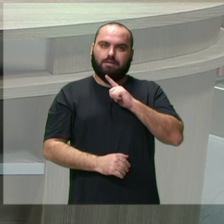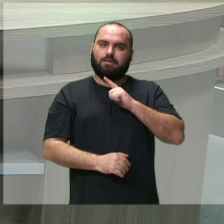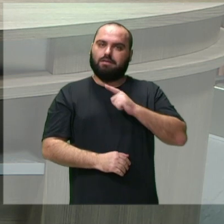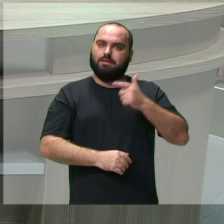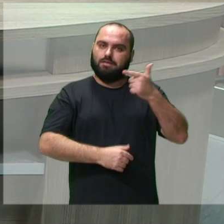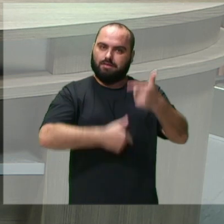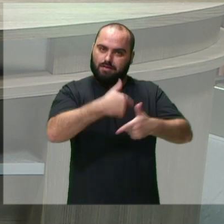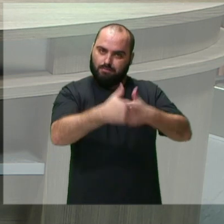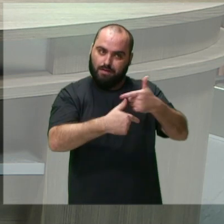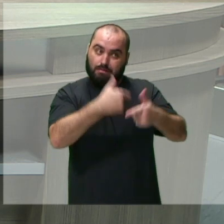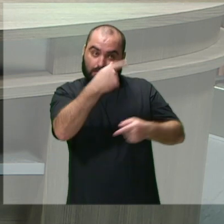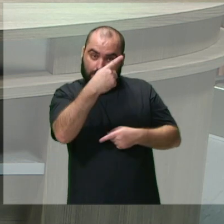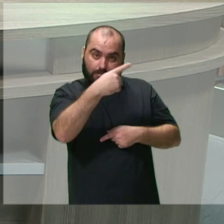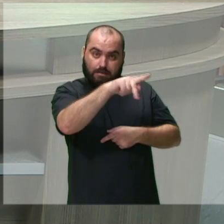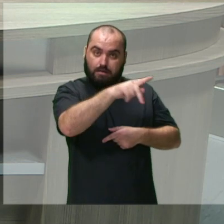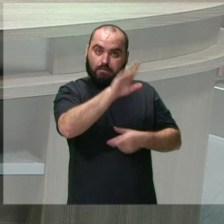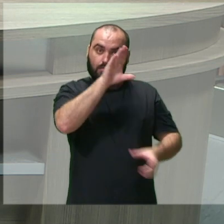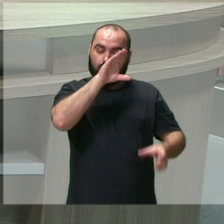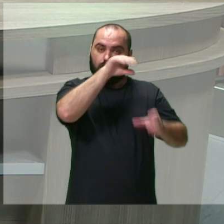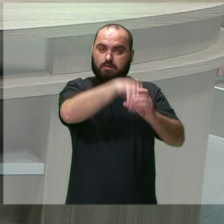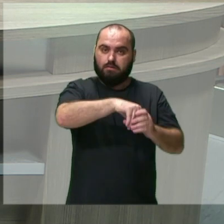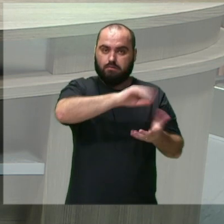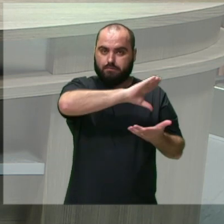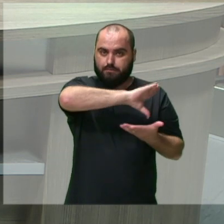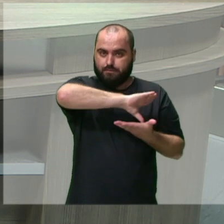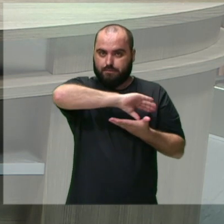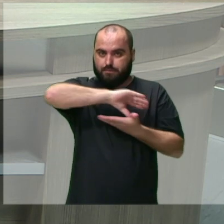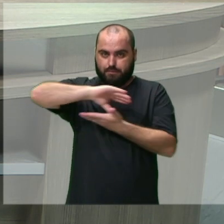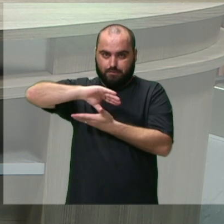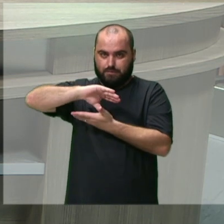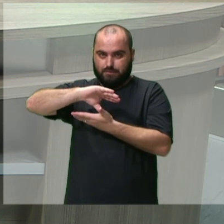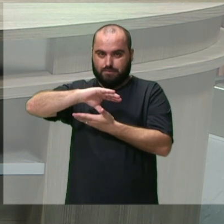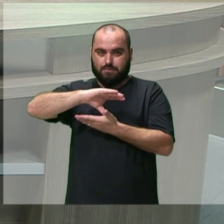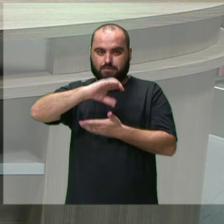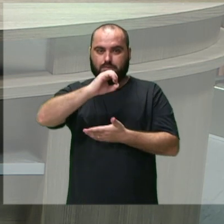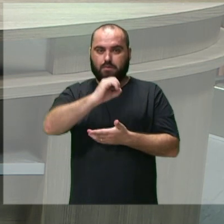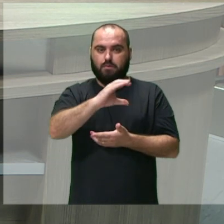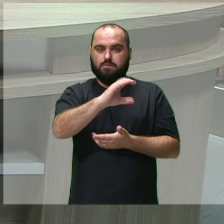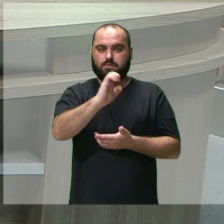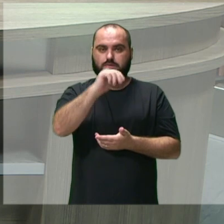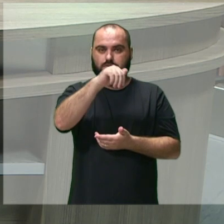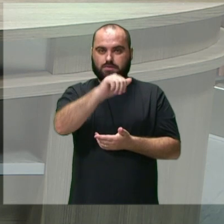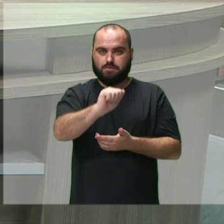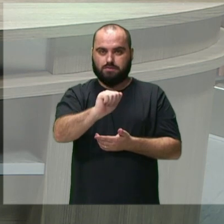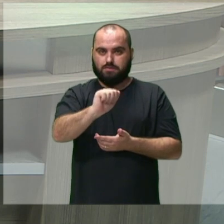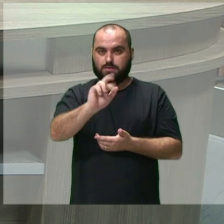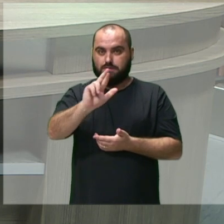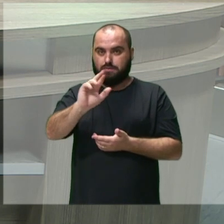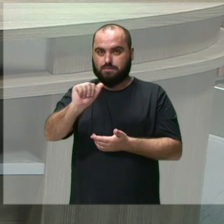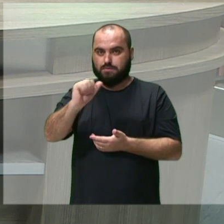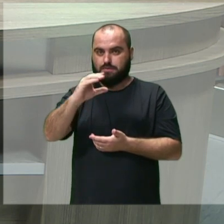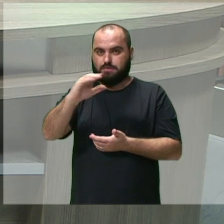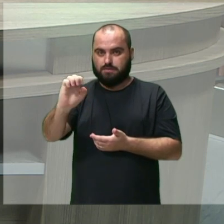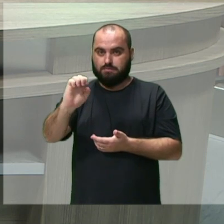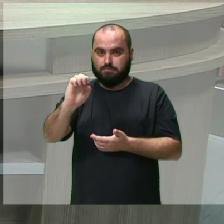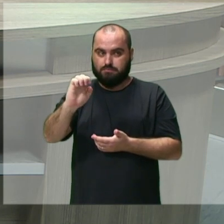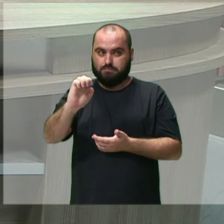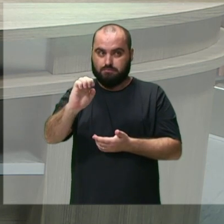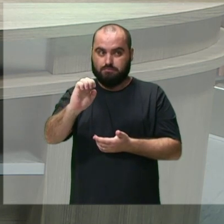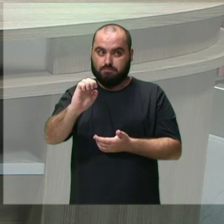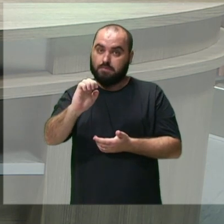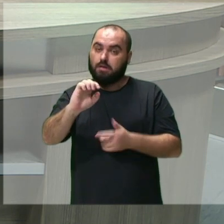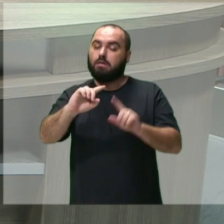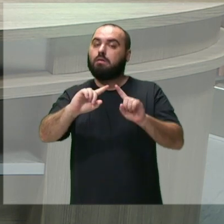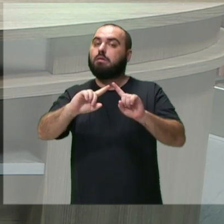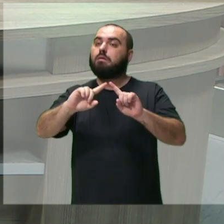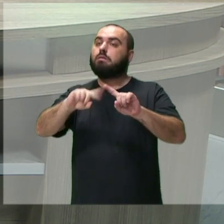na próxima edição da Regata de Volta ao Mundo, da Ocean Race. Mas depois da regata, tem